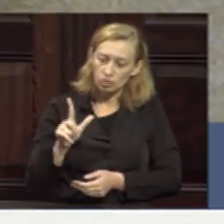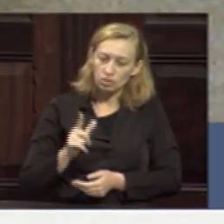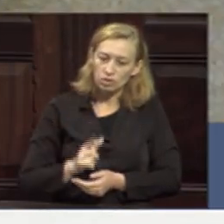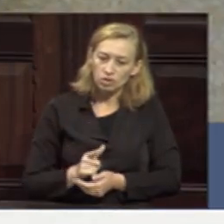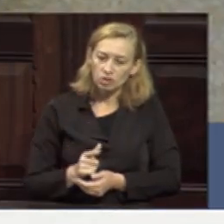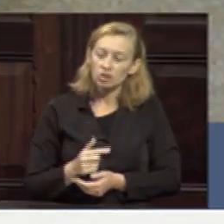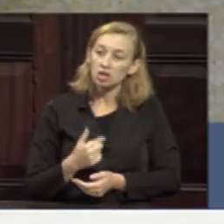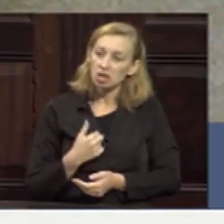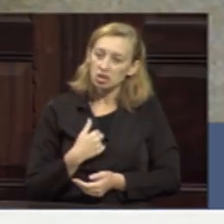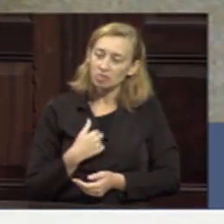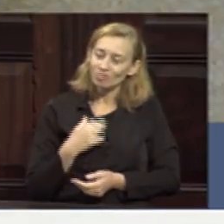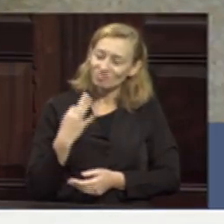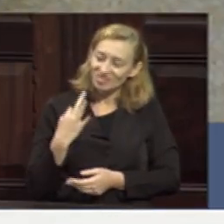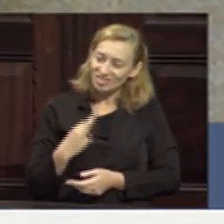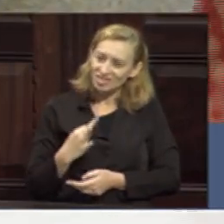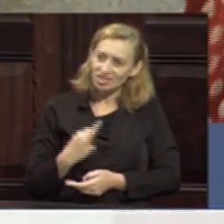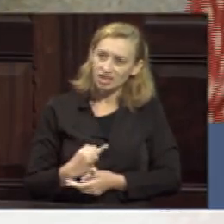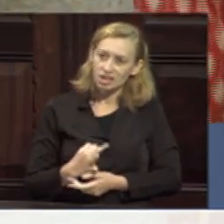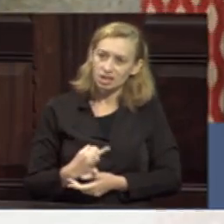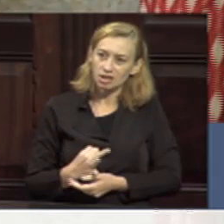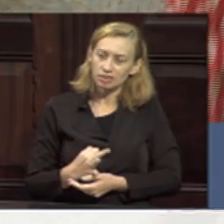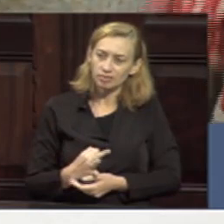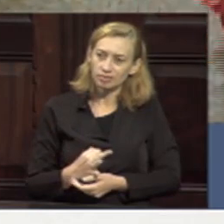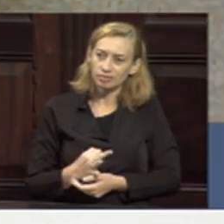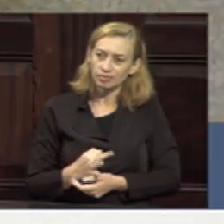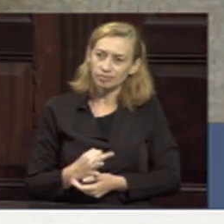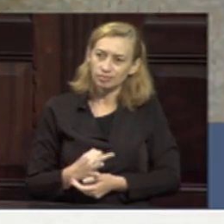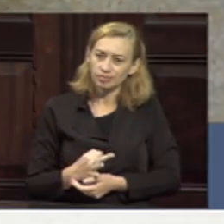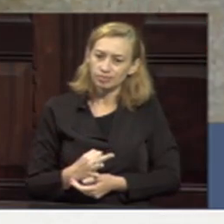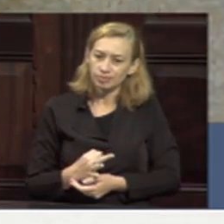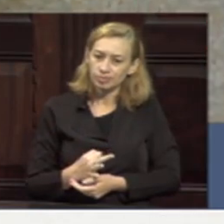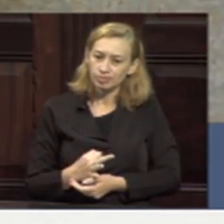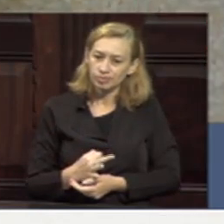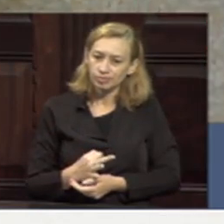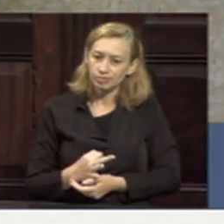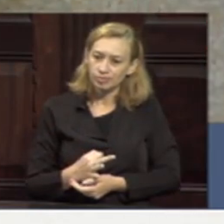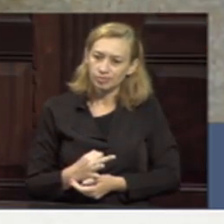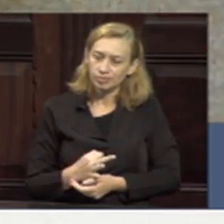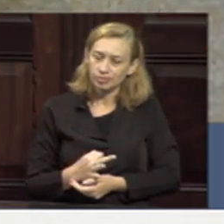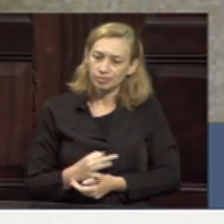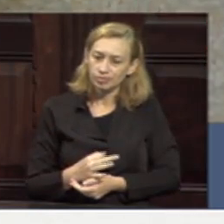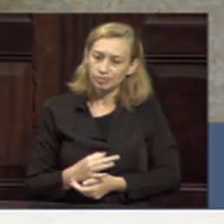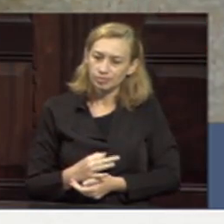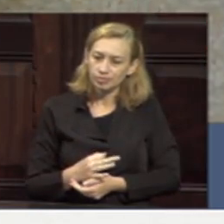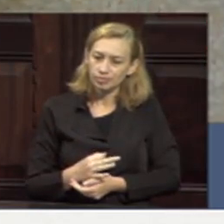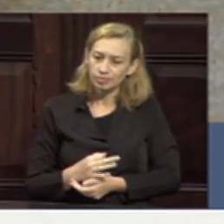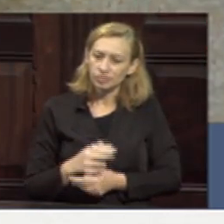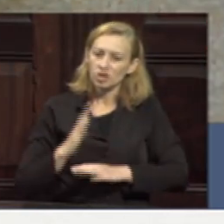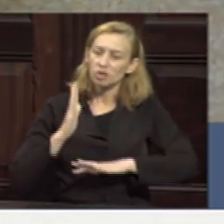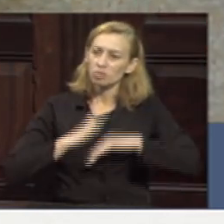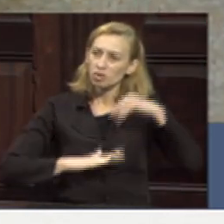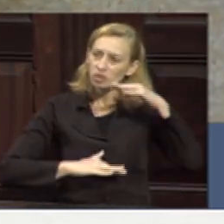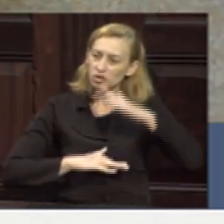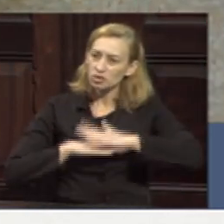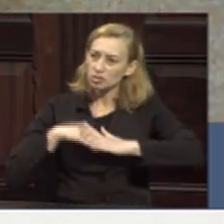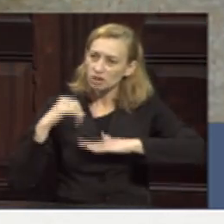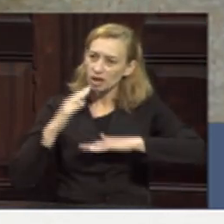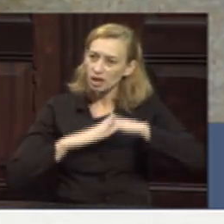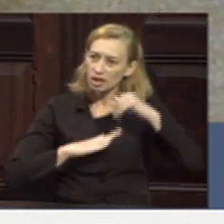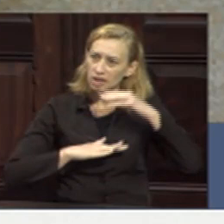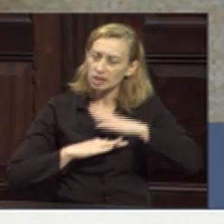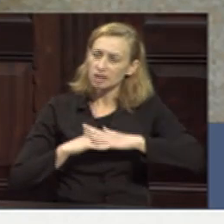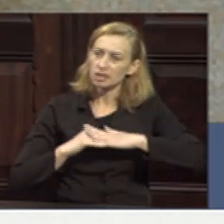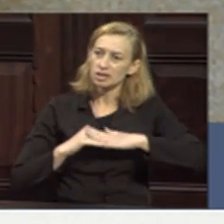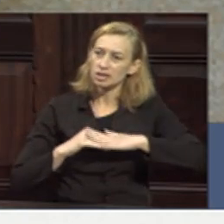plena convicção de que ali estão os profissionais mais capacitados no